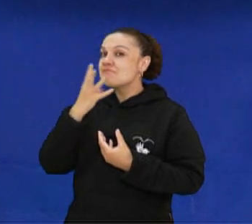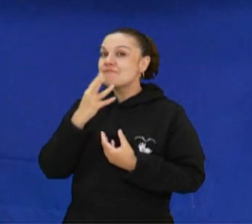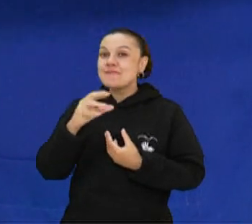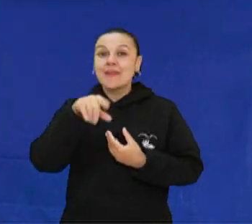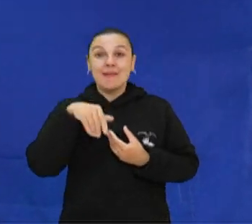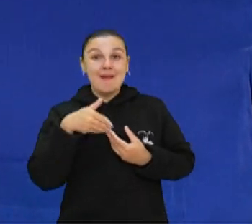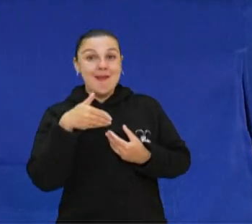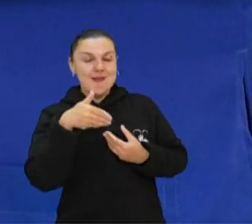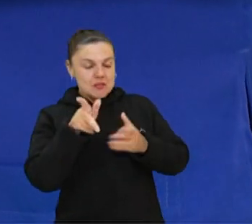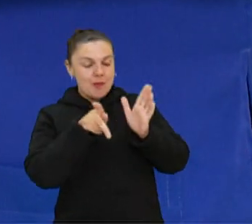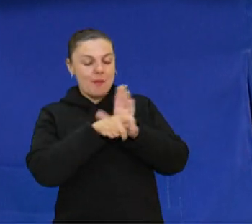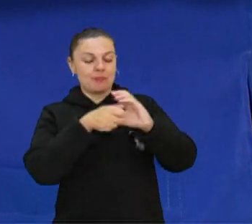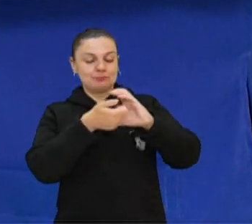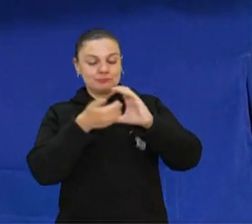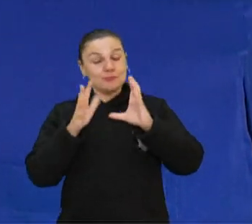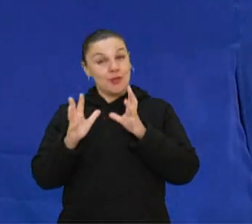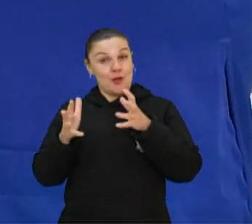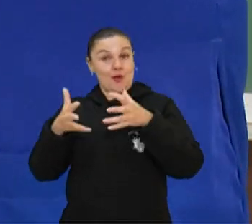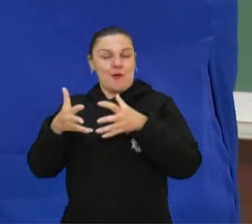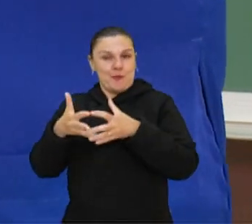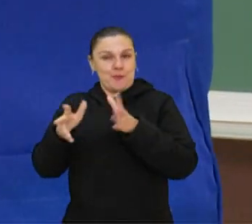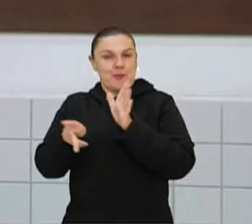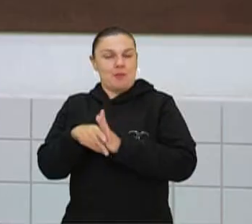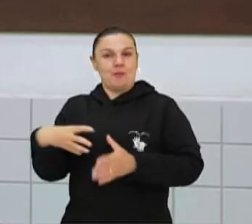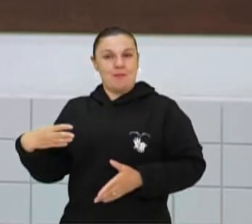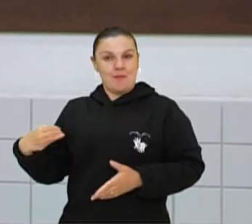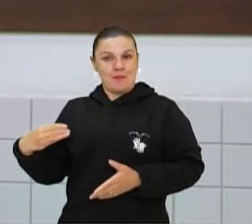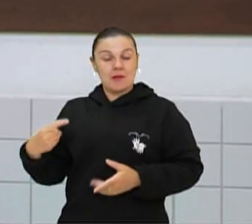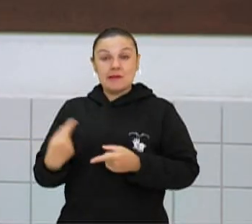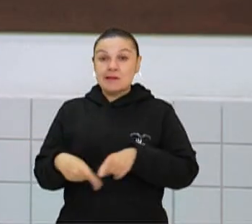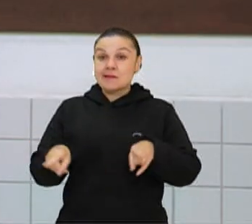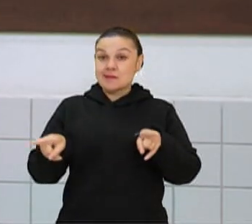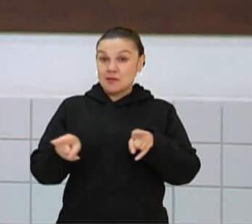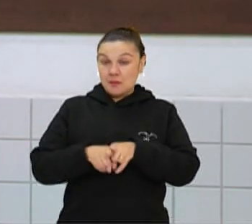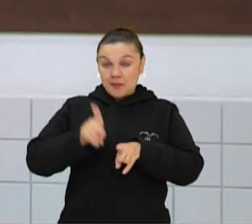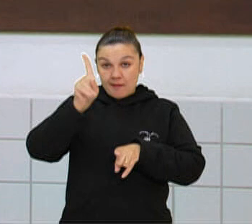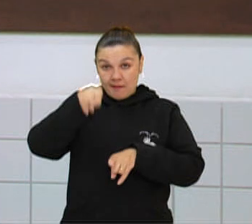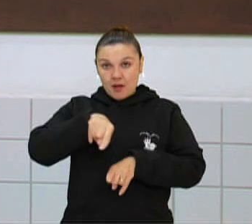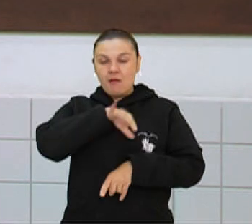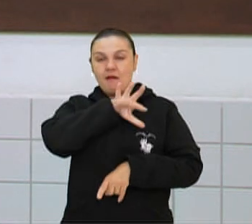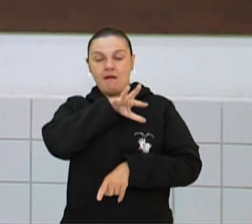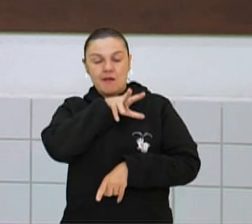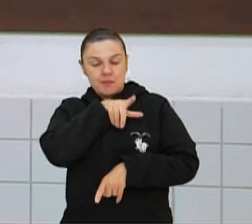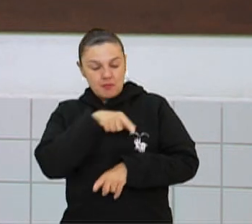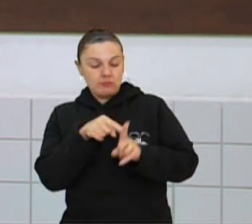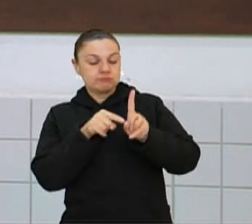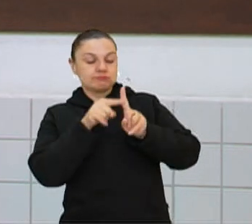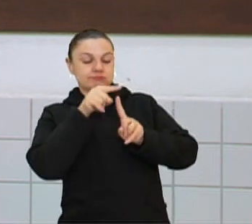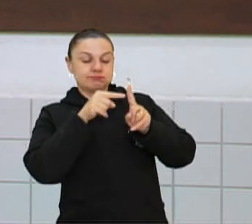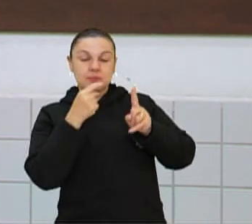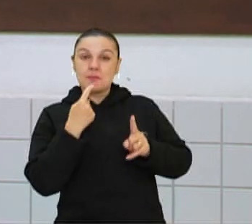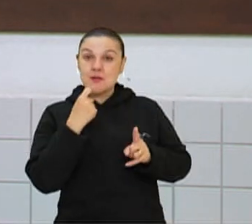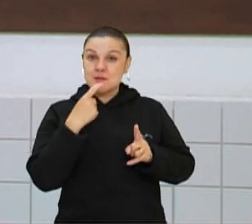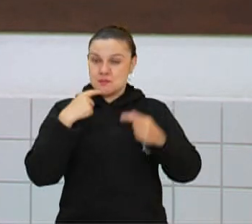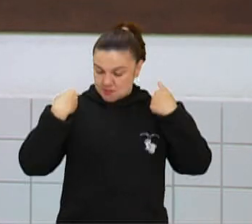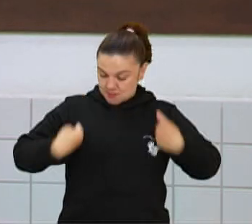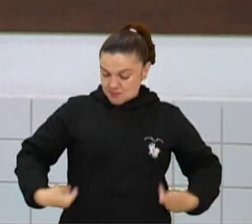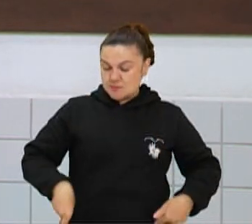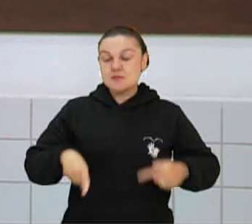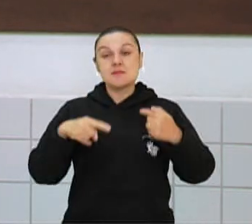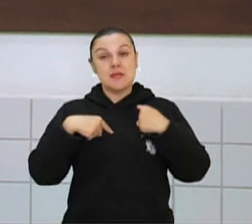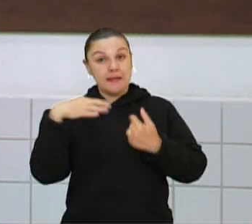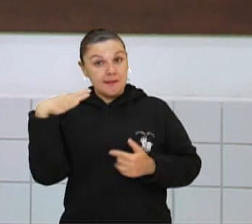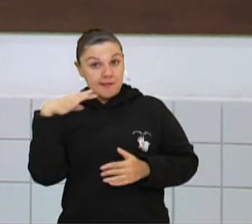de pelos aqui que caracteriza o grupo dos mamíferos. Além disso, eles são animais endotérmicos, como a gente pode acompanhar aqui,